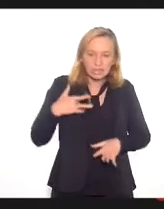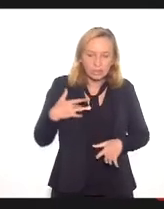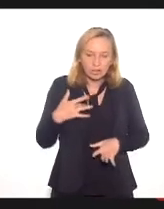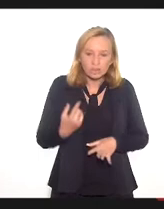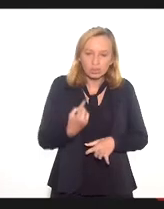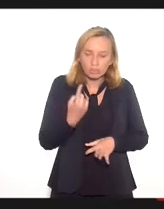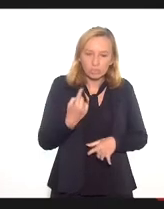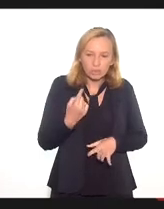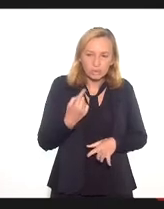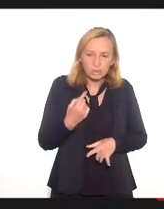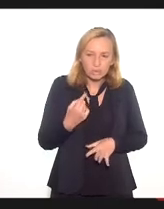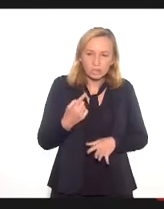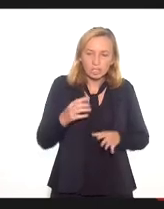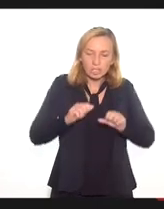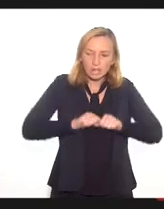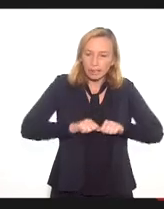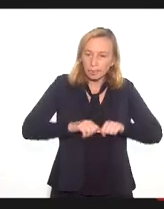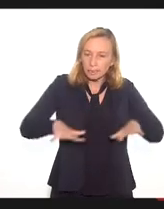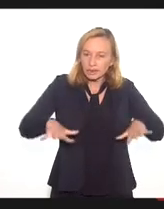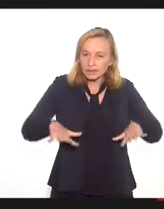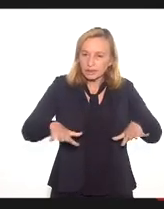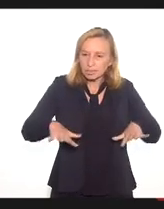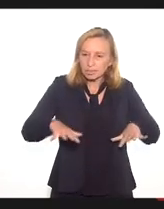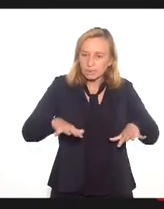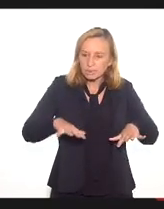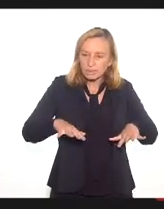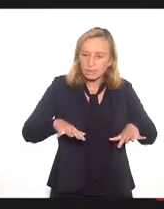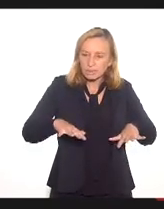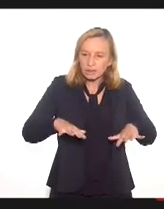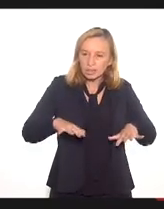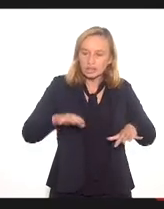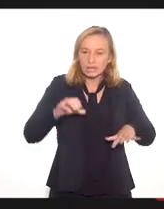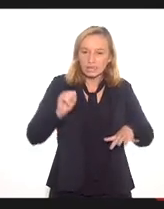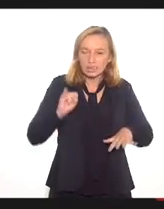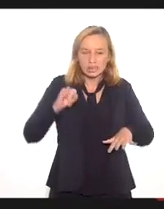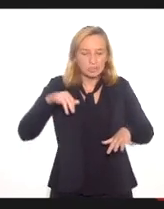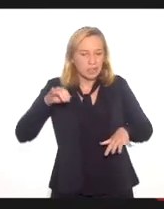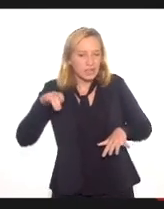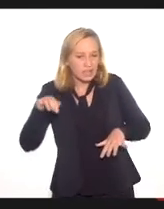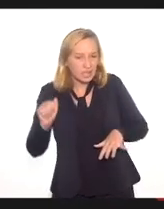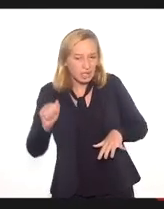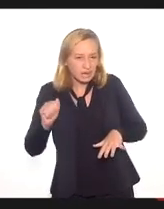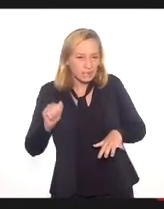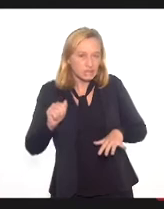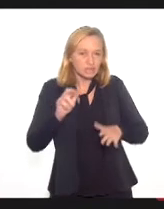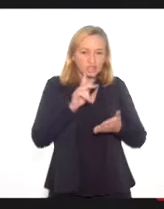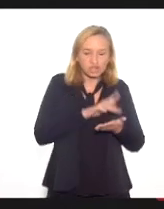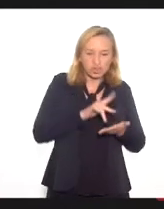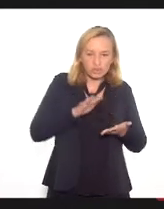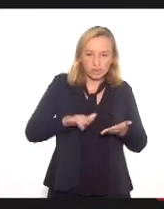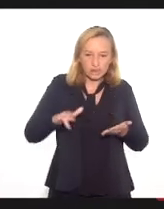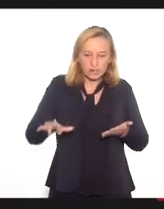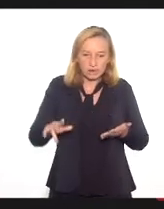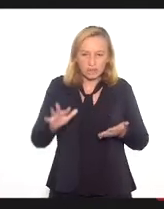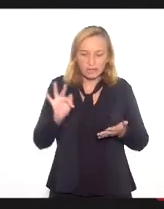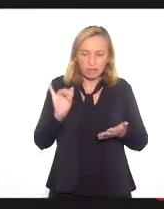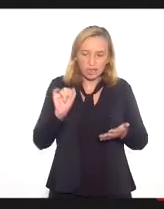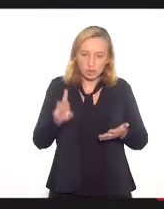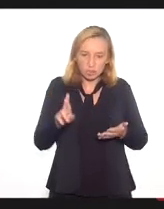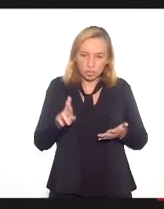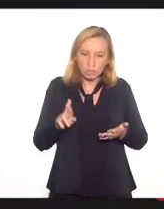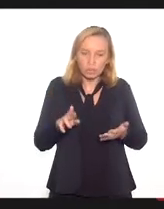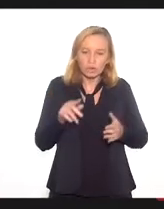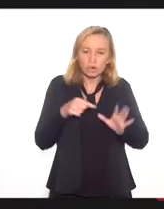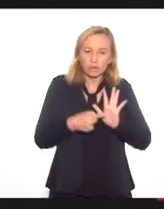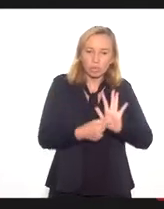delas, a pandemia, a sindemia, porque é uma ação sinérgica de vários fatores, ela coloca